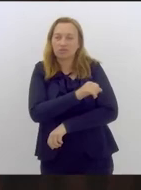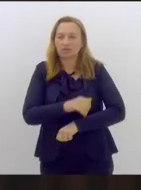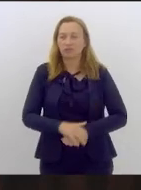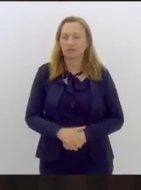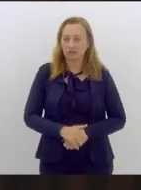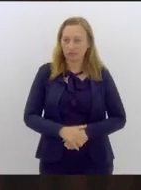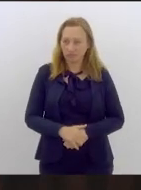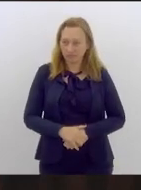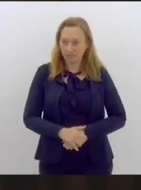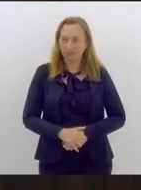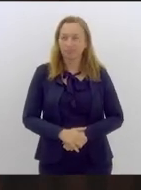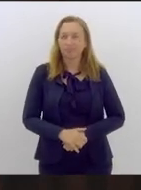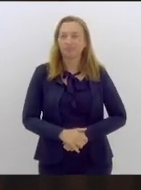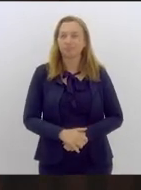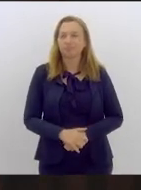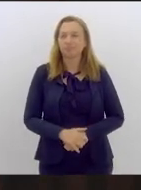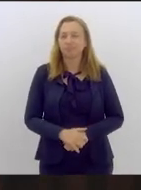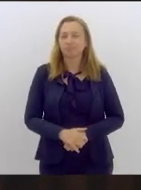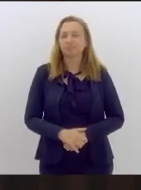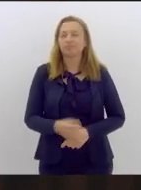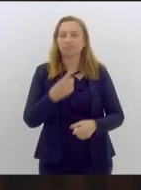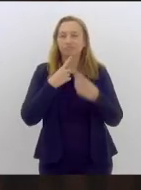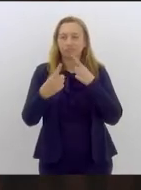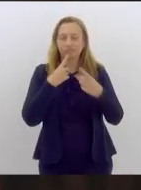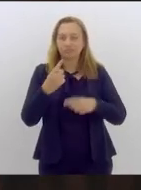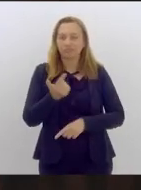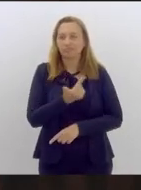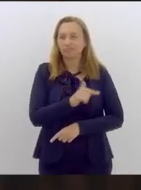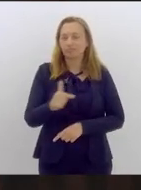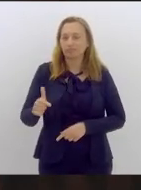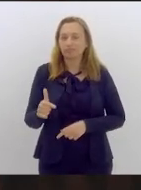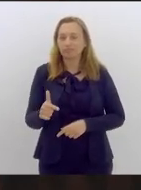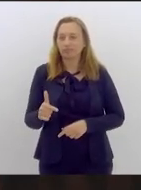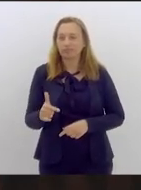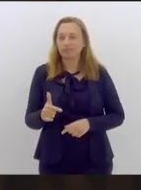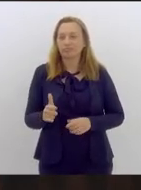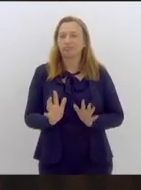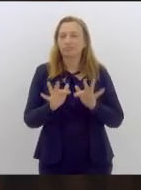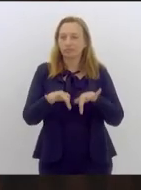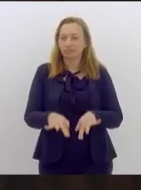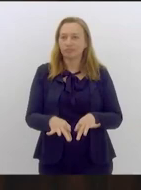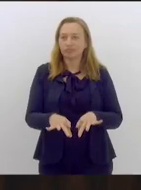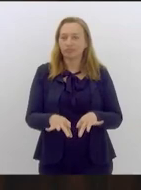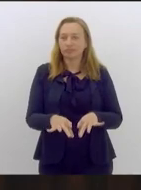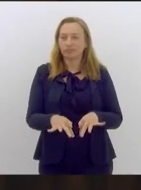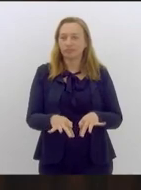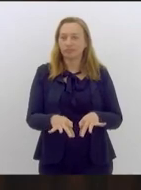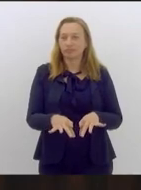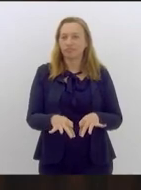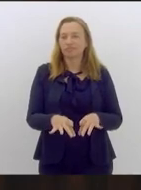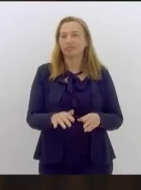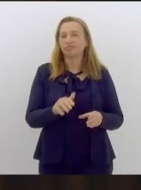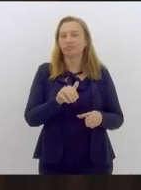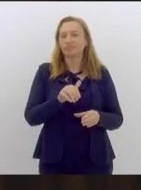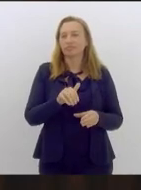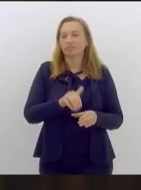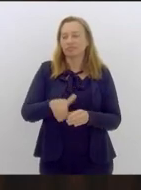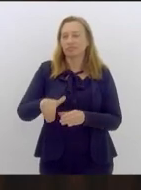que especifica. Em discussão, não havendo quem queira discutir, encerrada a